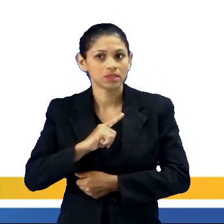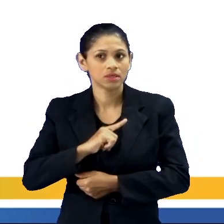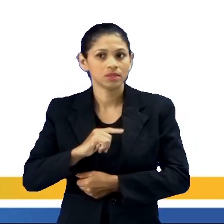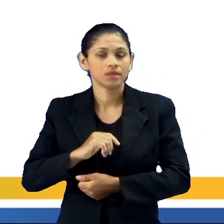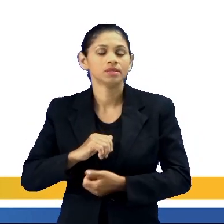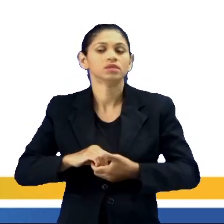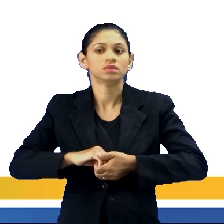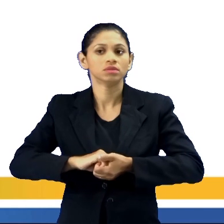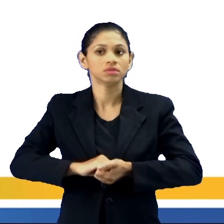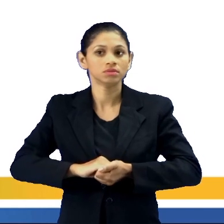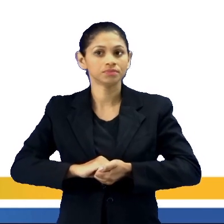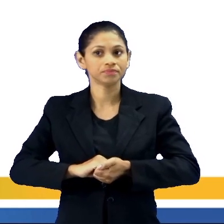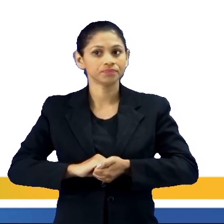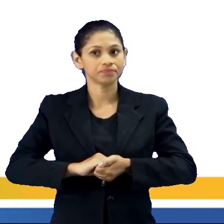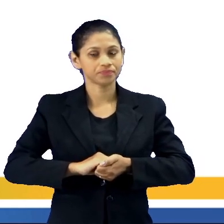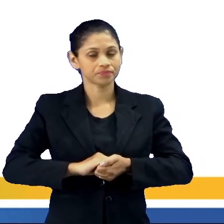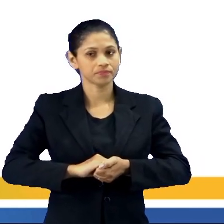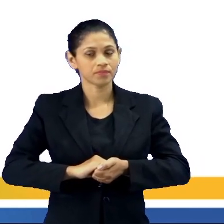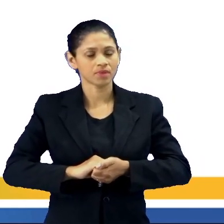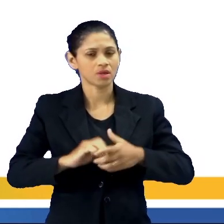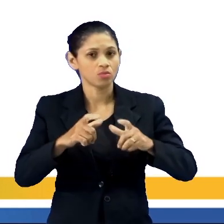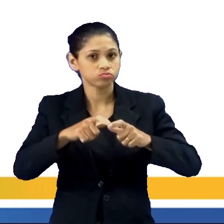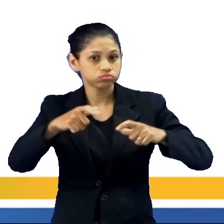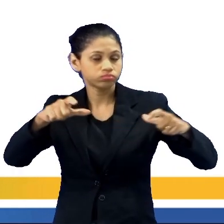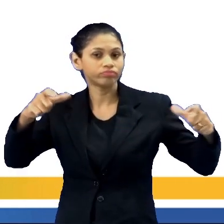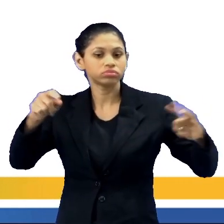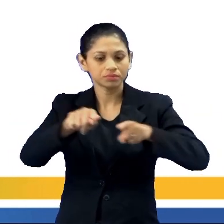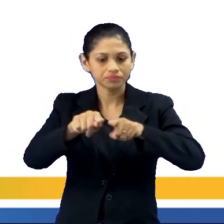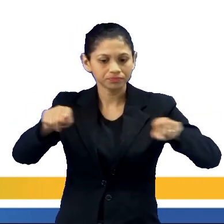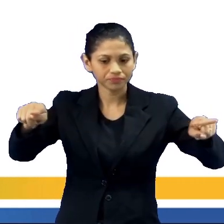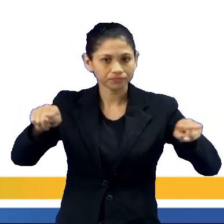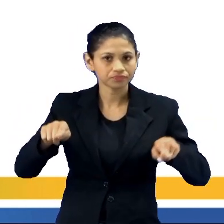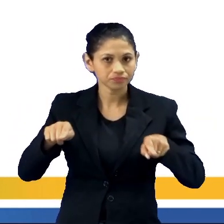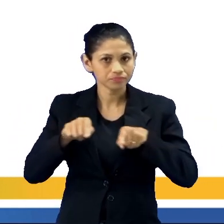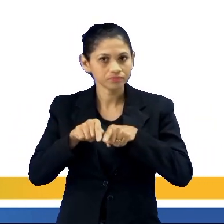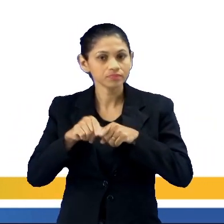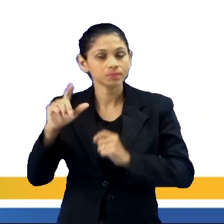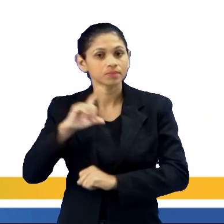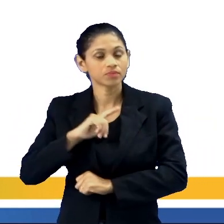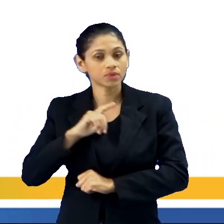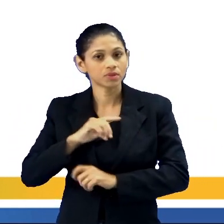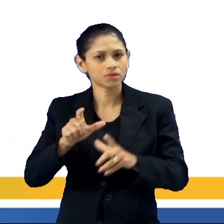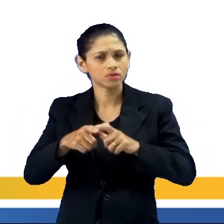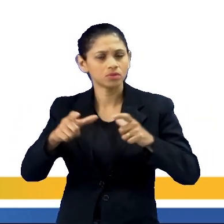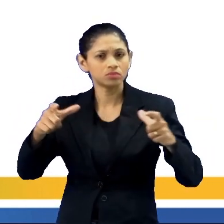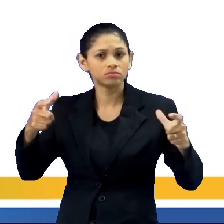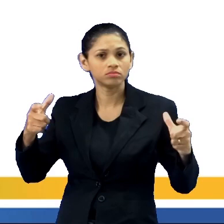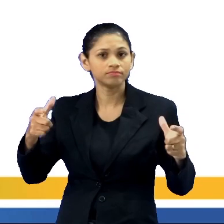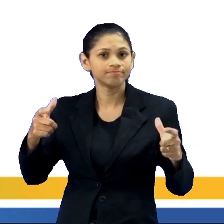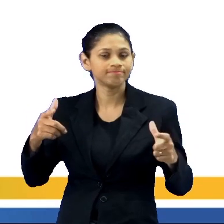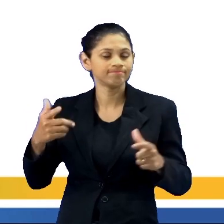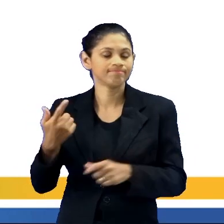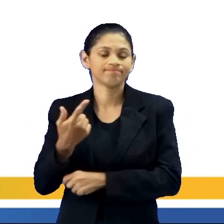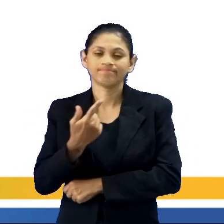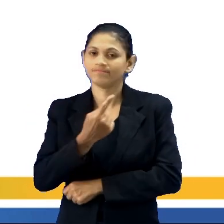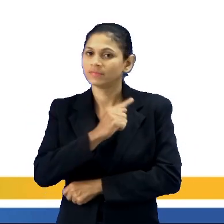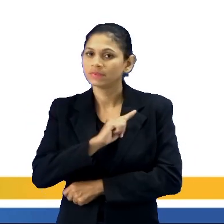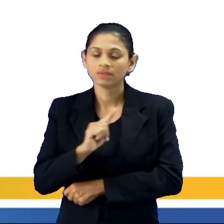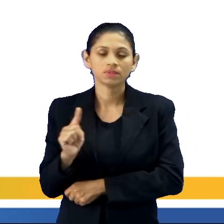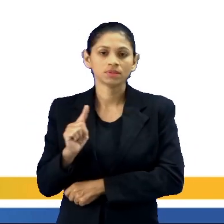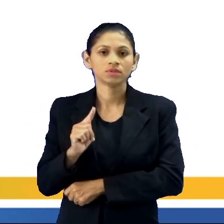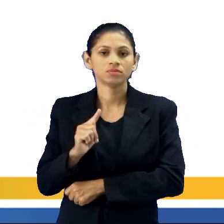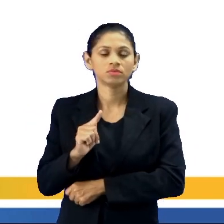grandes propriedades de terra que por sua extensão não são devida